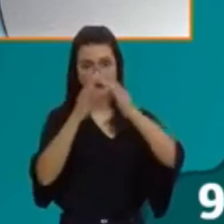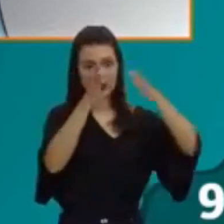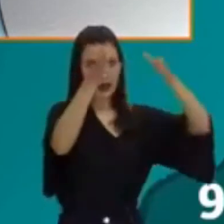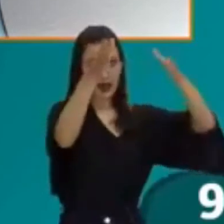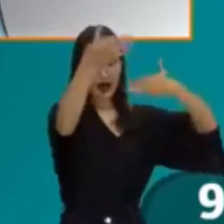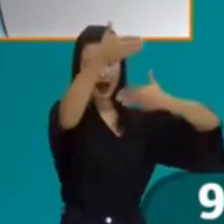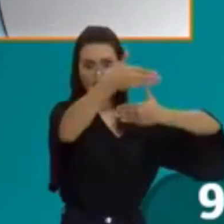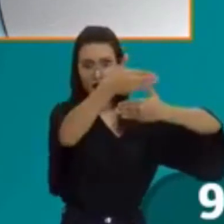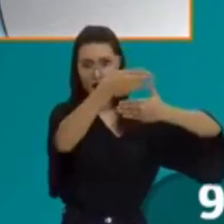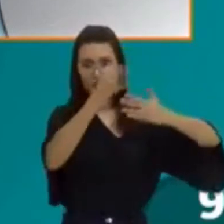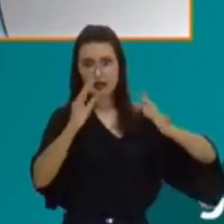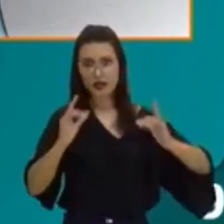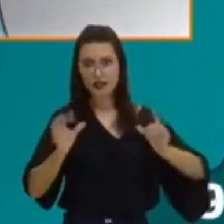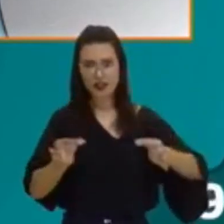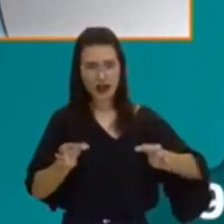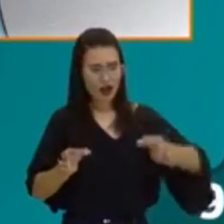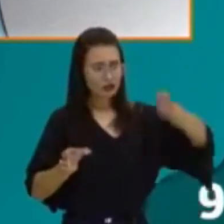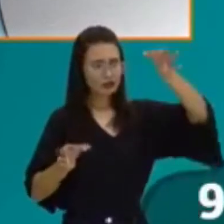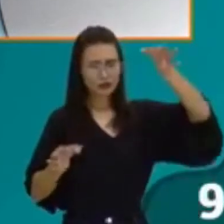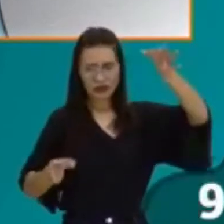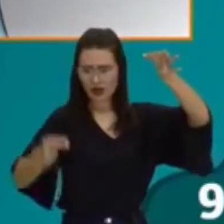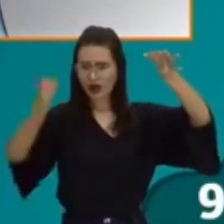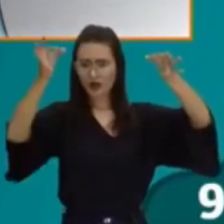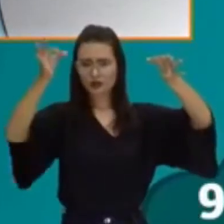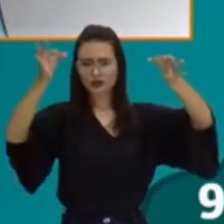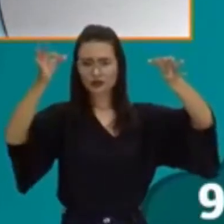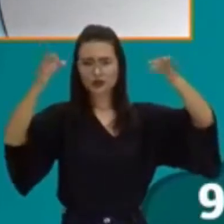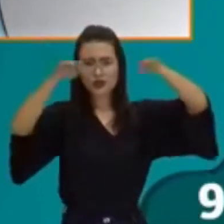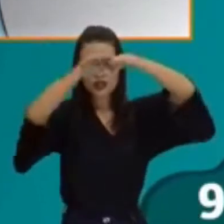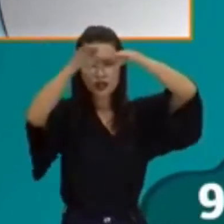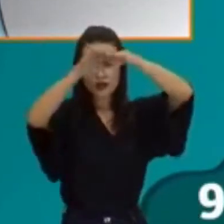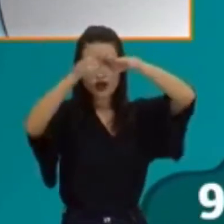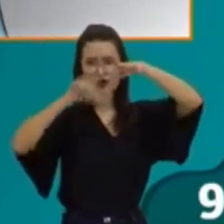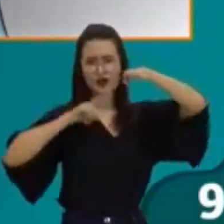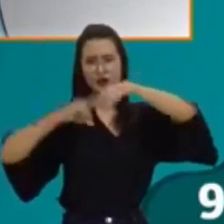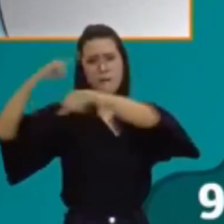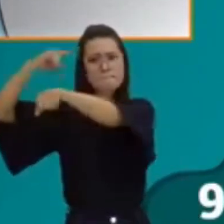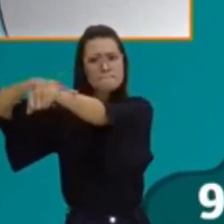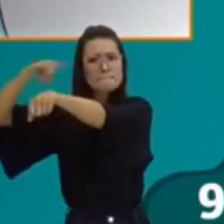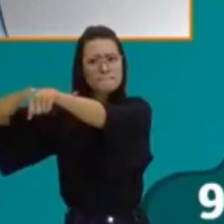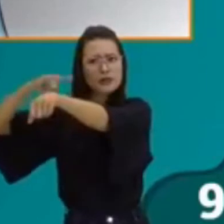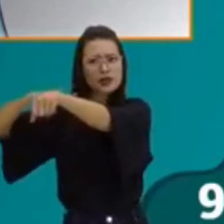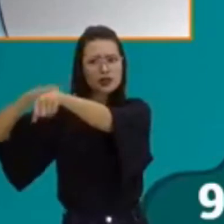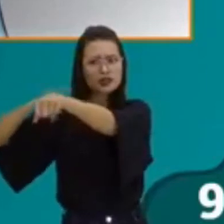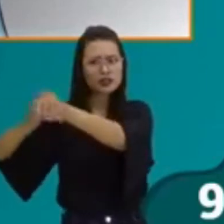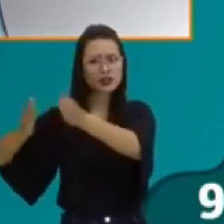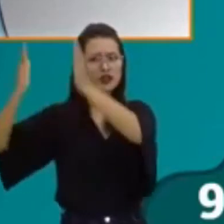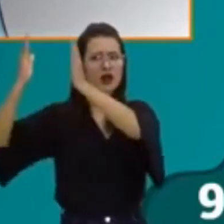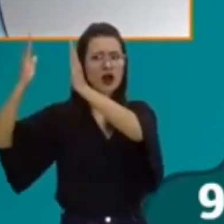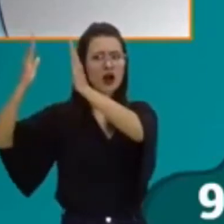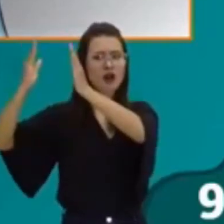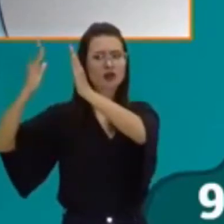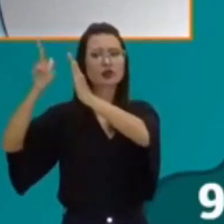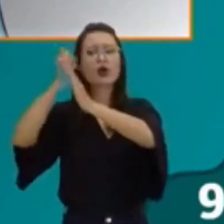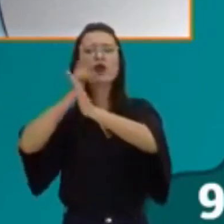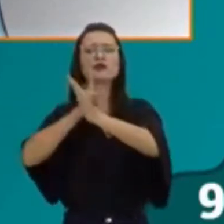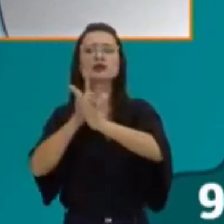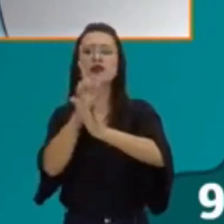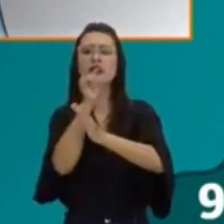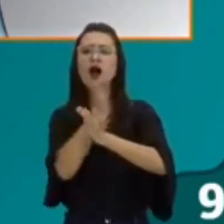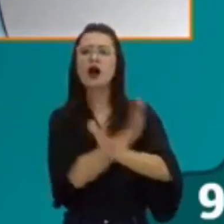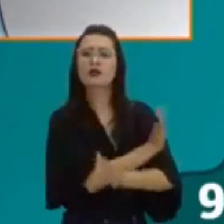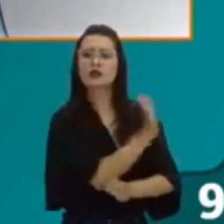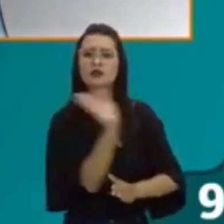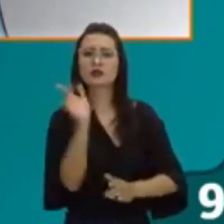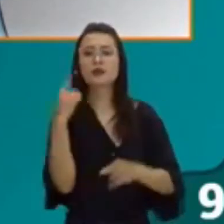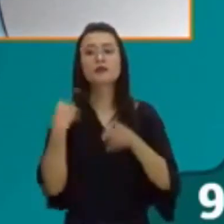você não vai poder colocar um banheiro ali em cima, um banheiro ou alguma coisa que precise de água ali na parte de cima. Porque quando